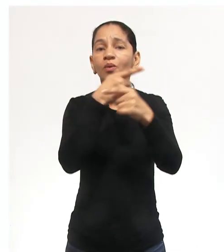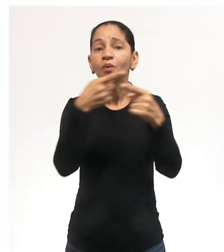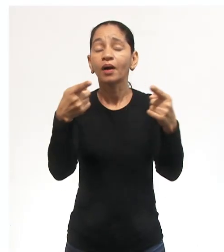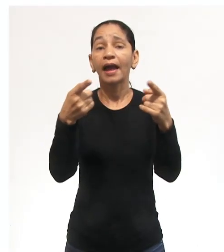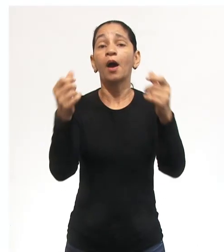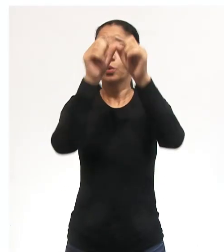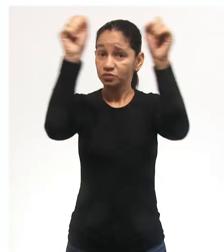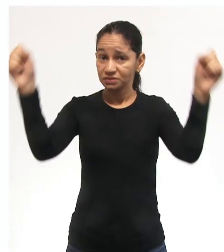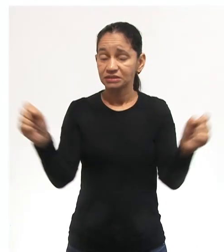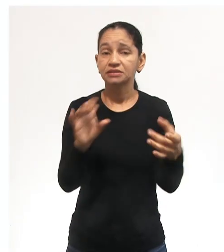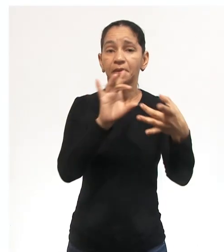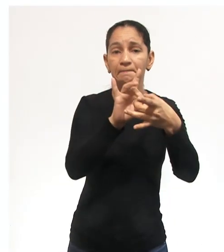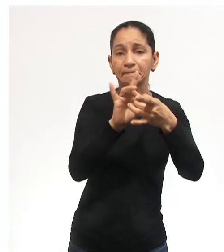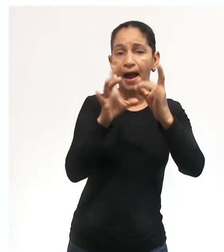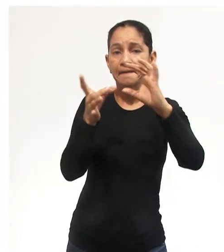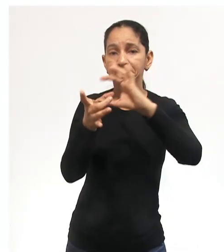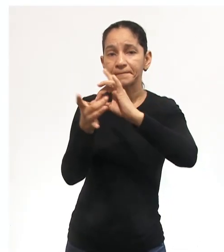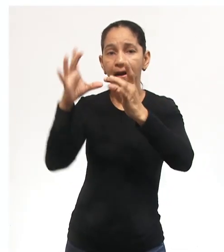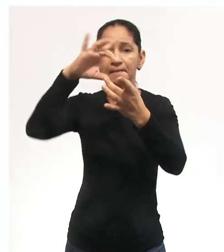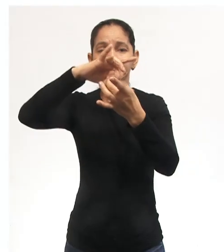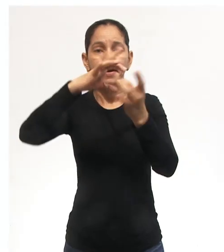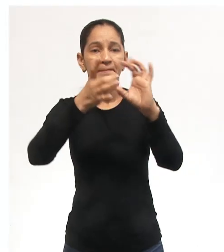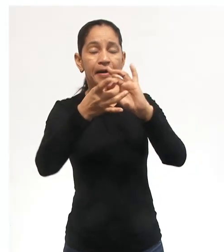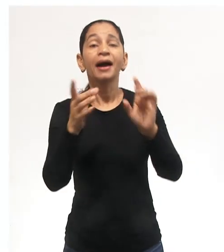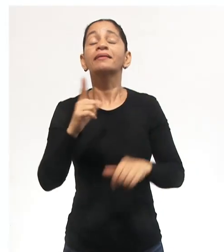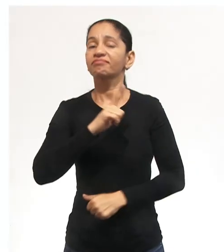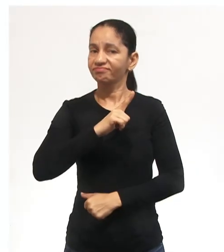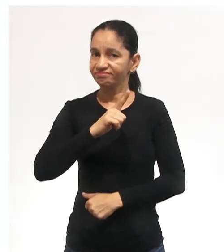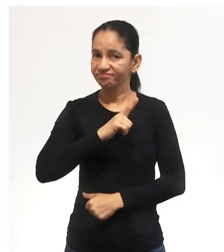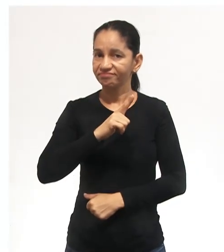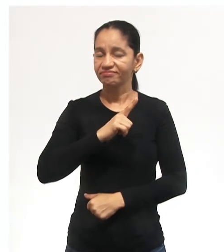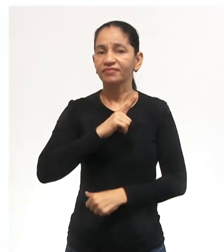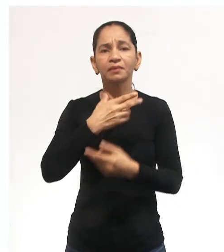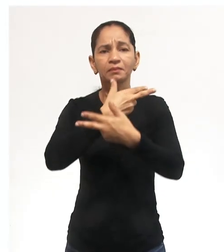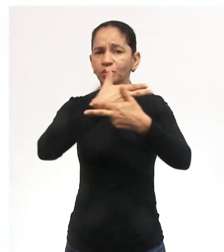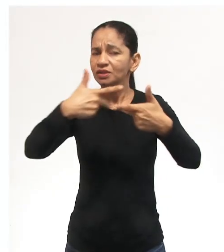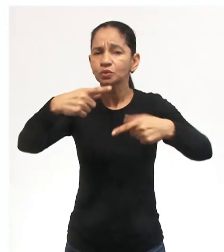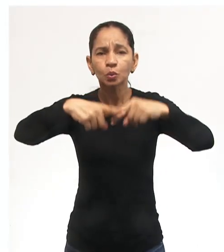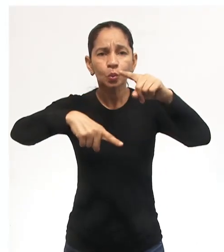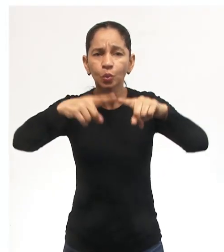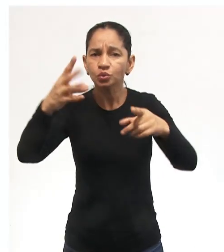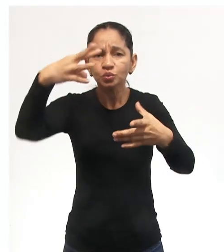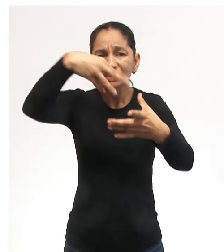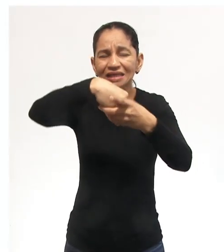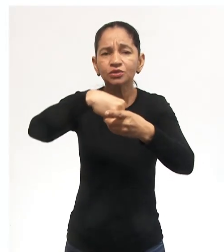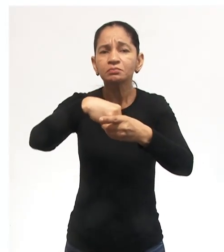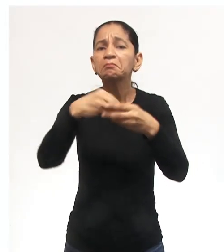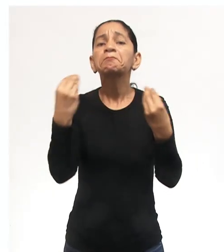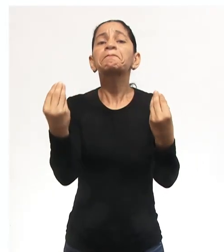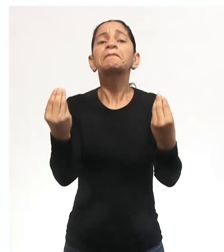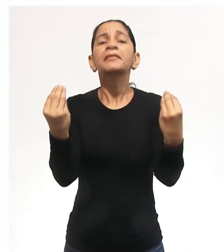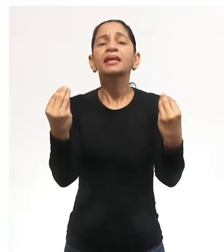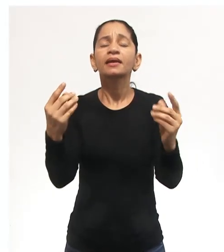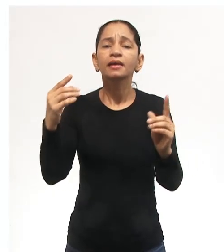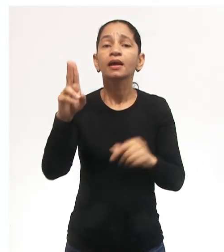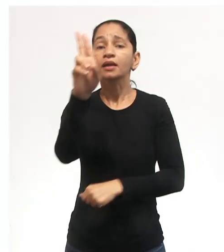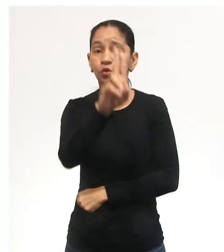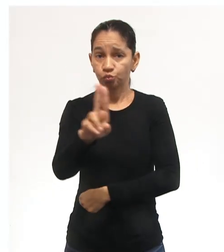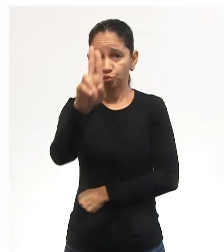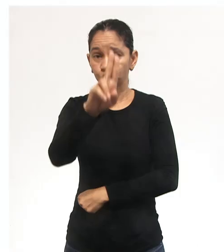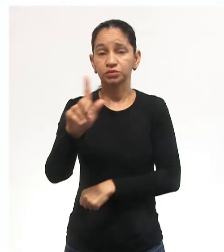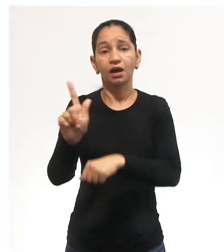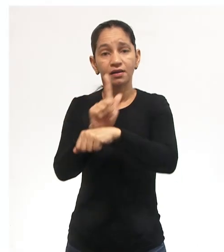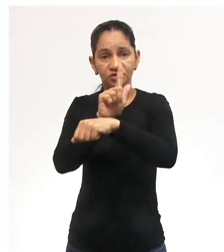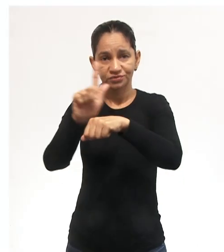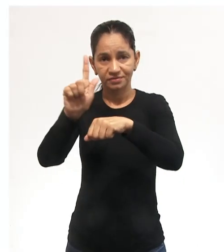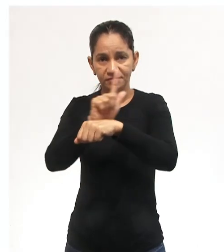integrado. Se é um sistema, é um conjunto de alguma coisa, né? Para que ele serve, professora? Para